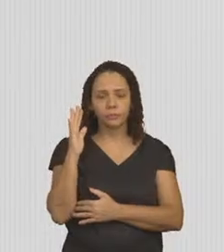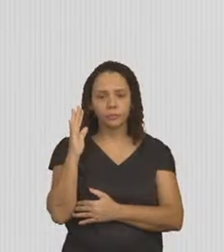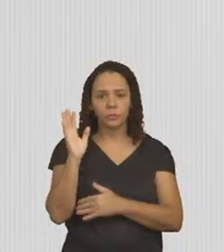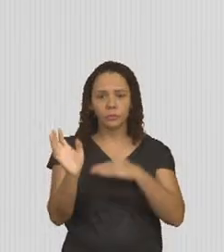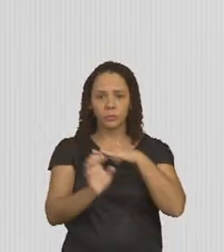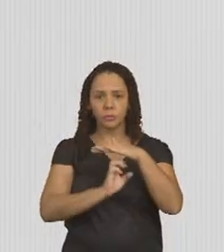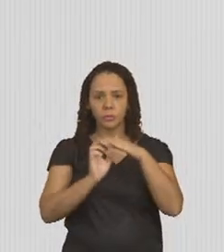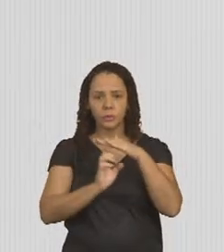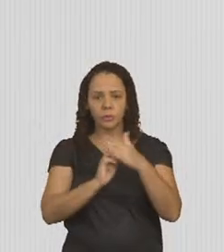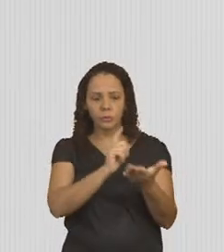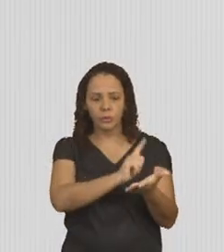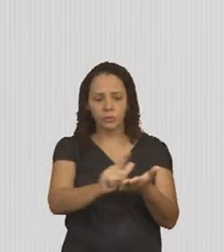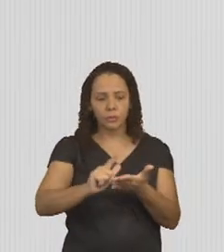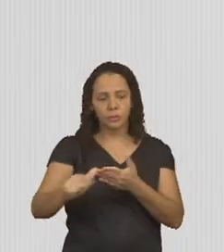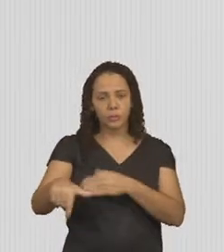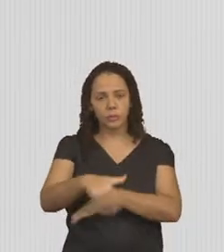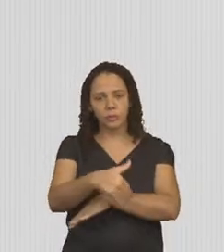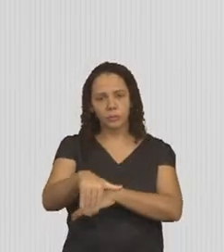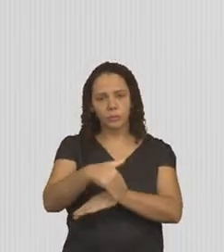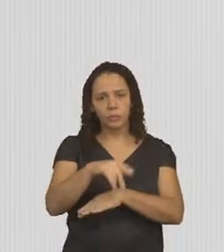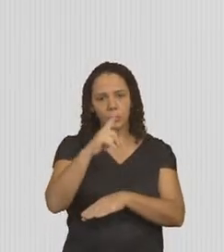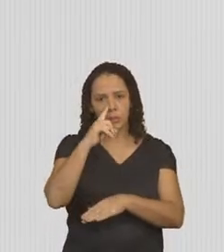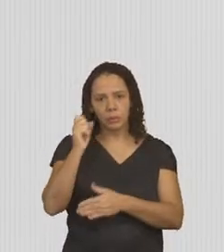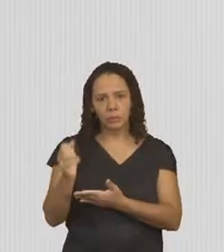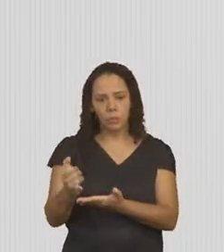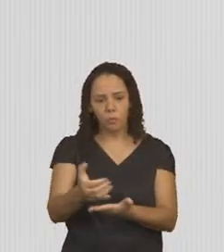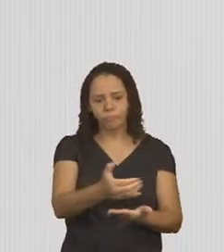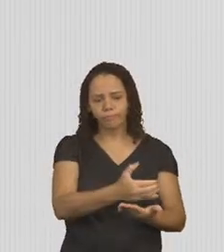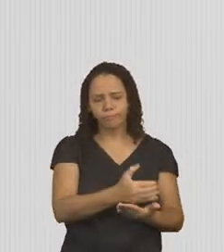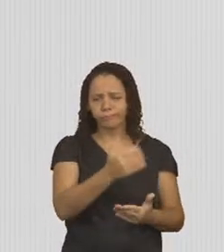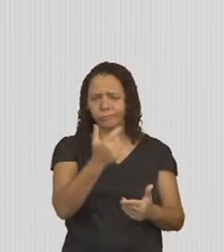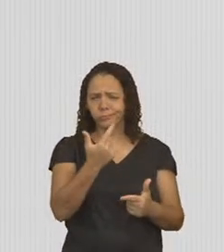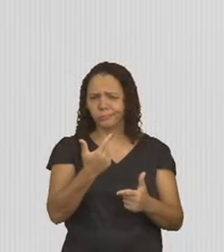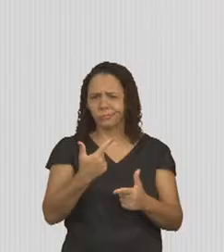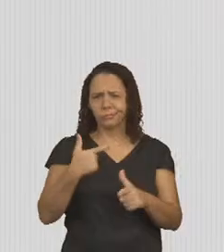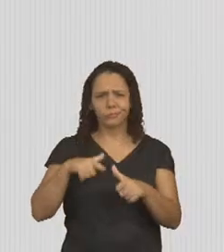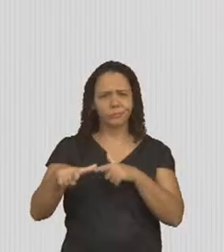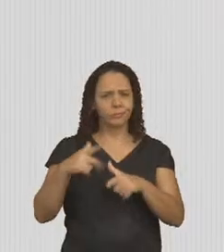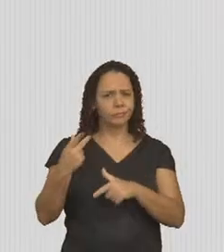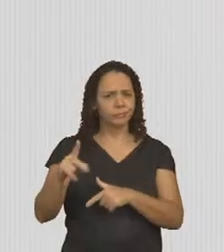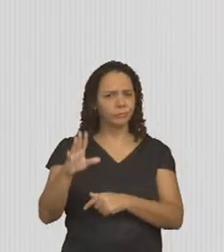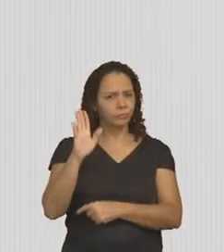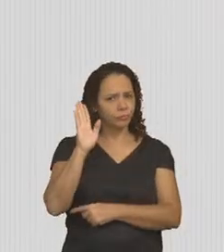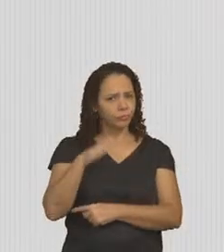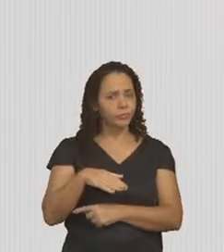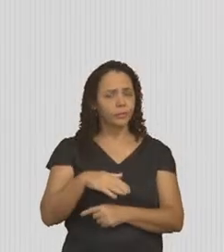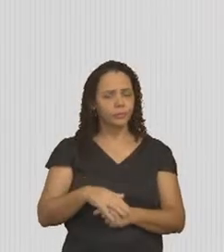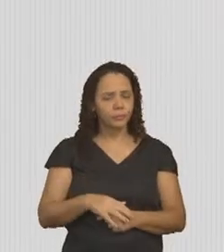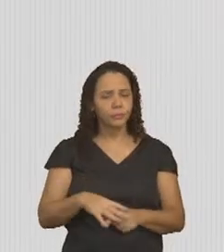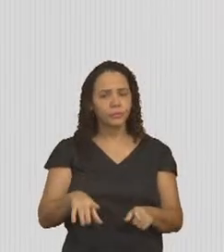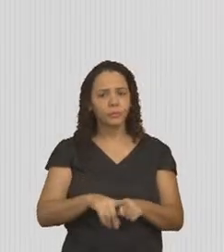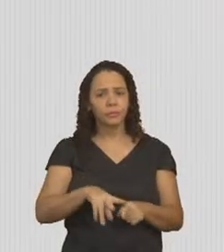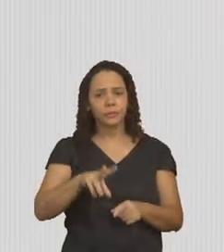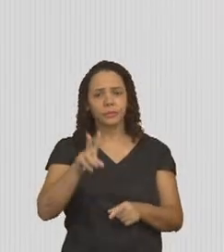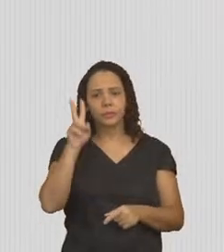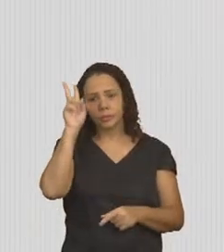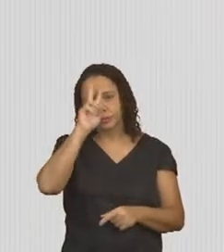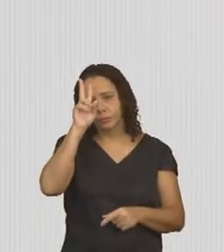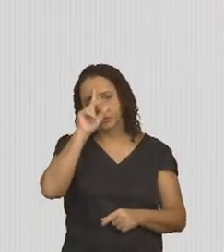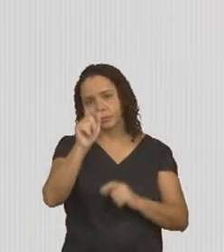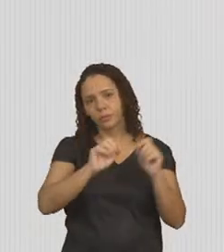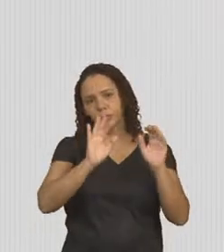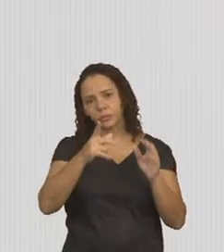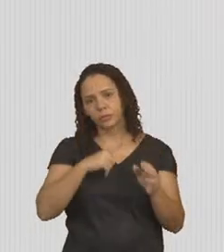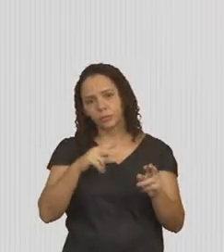que faz a limpeza da rua, que faz a coleta de lixo aqui, que está prestando um mau serviço para o nosso município. A gente lembra também aos vereadores aqui presentes que a gente já